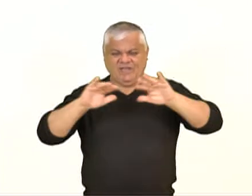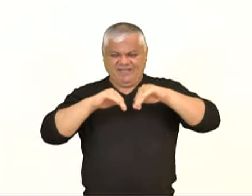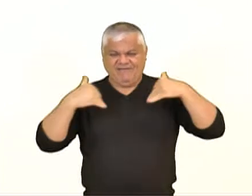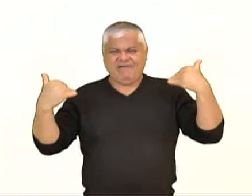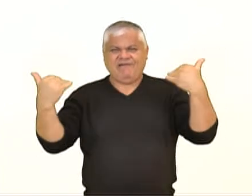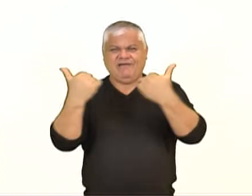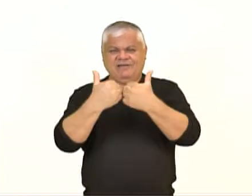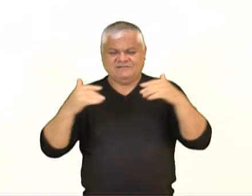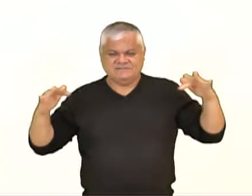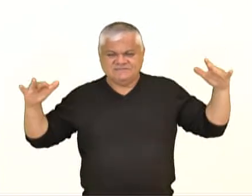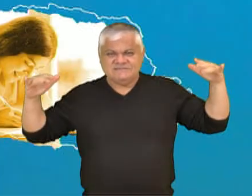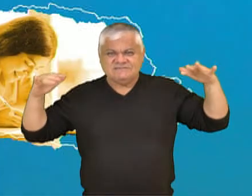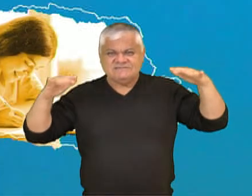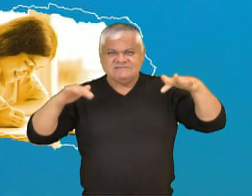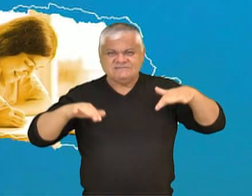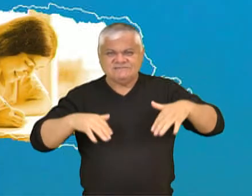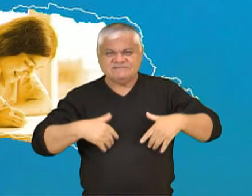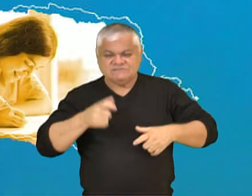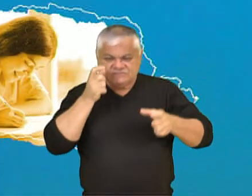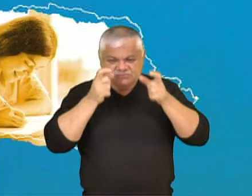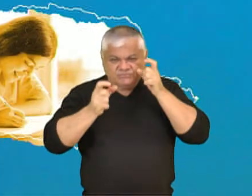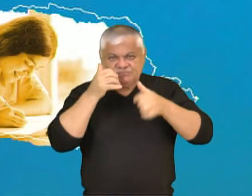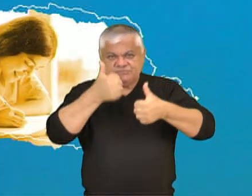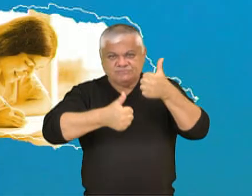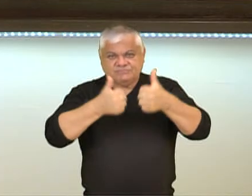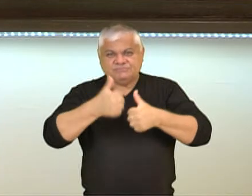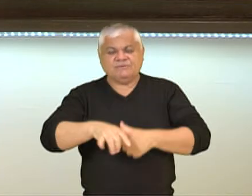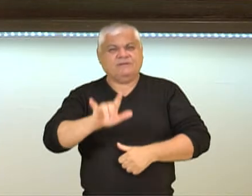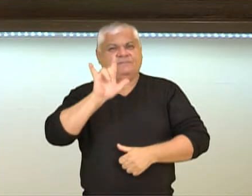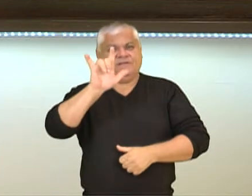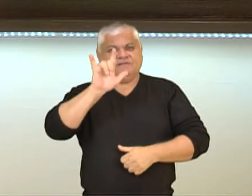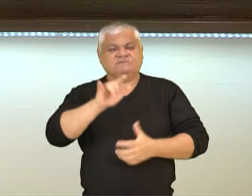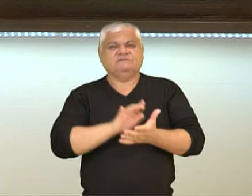acompanhando o espetáculo que faz parte da nossa paixão.